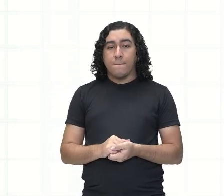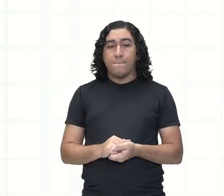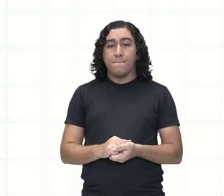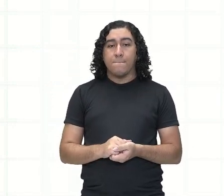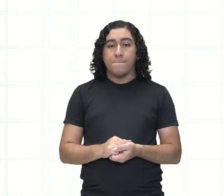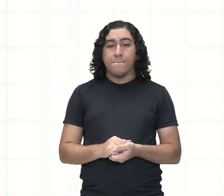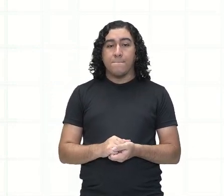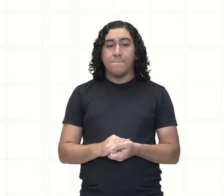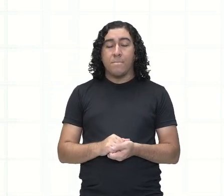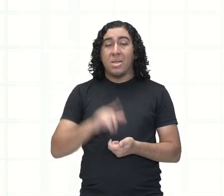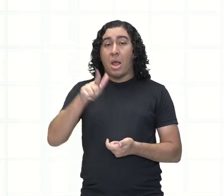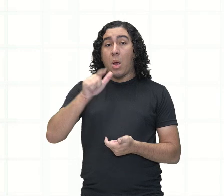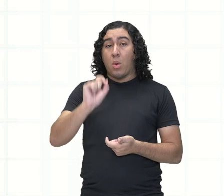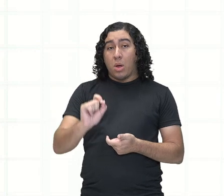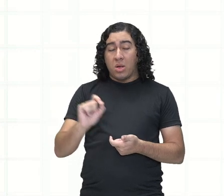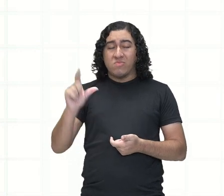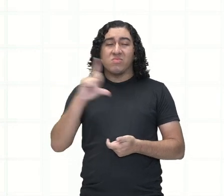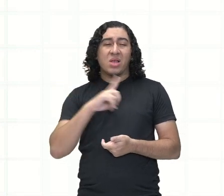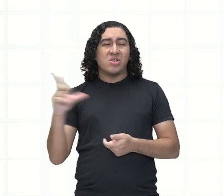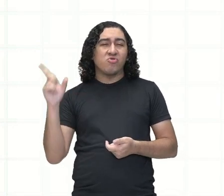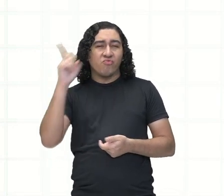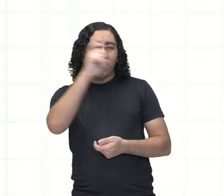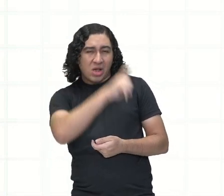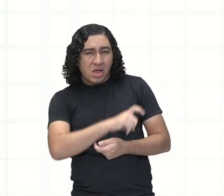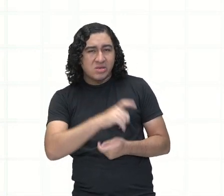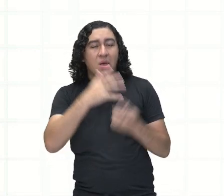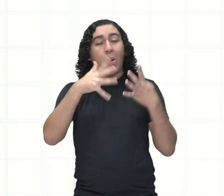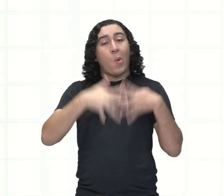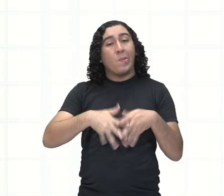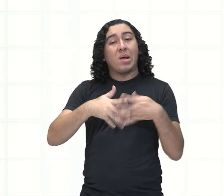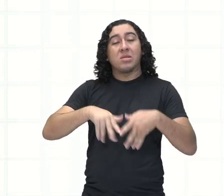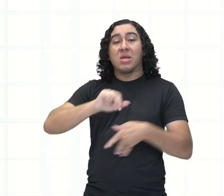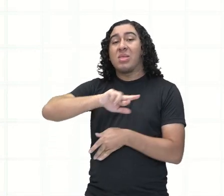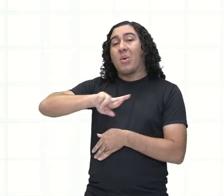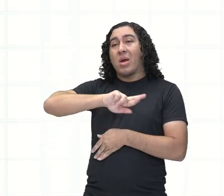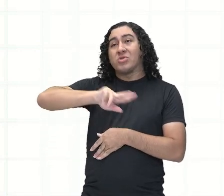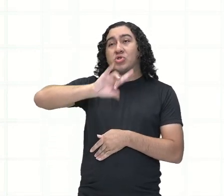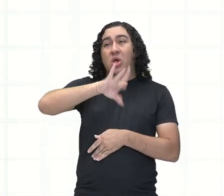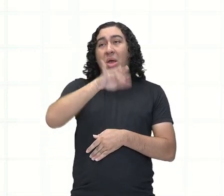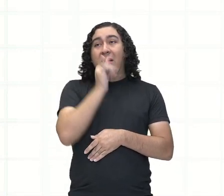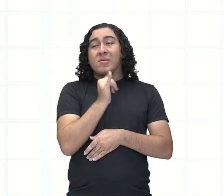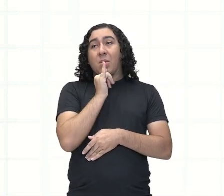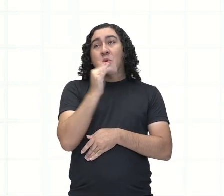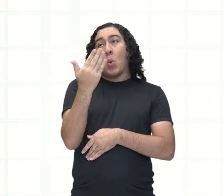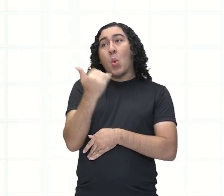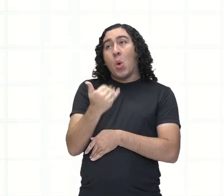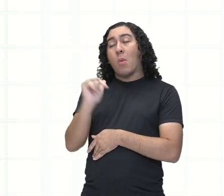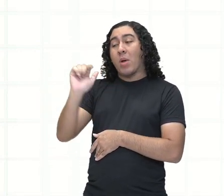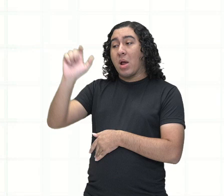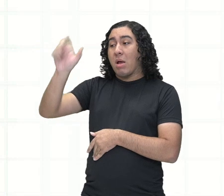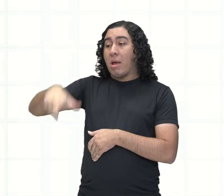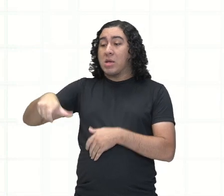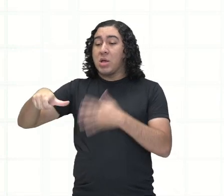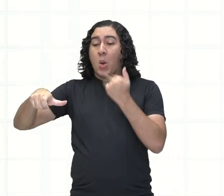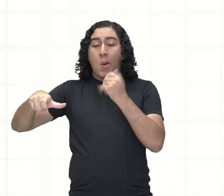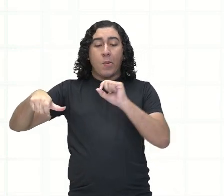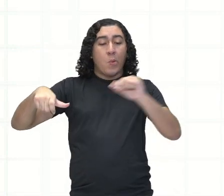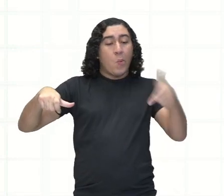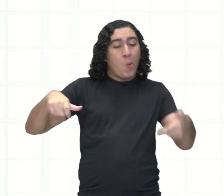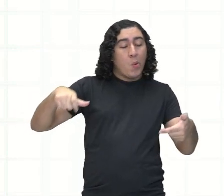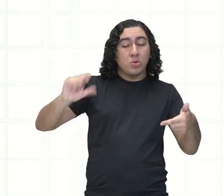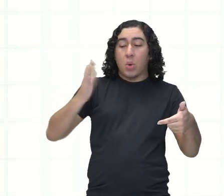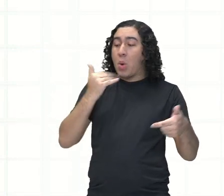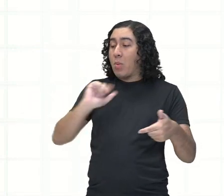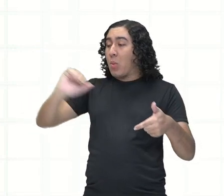decompositores, ela é mais complexa. Não é assim apenas um organismo servir de alimento para